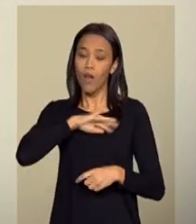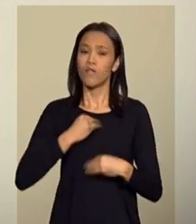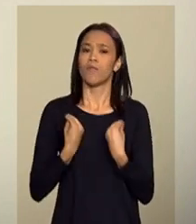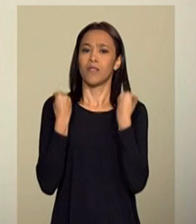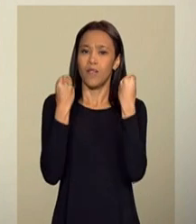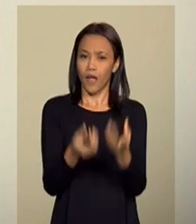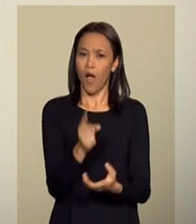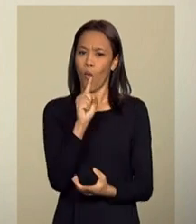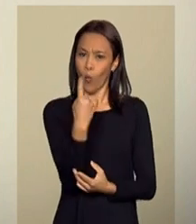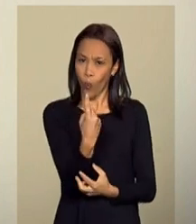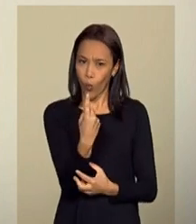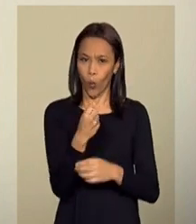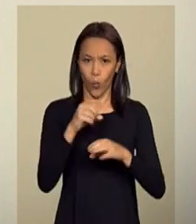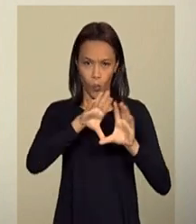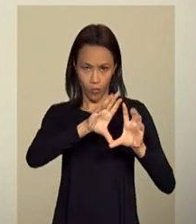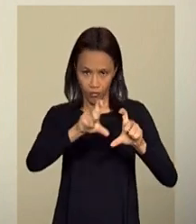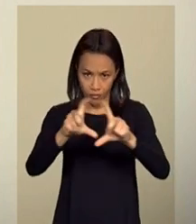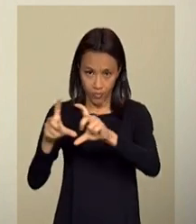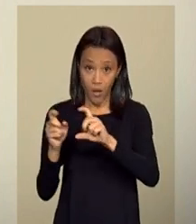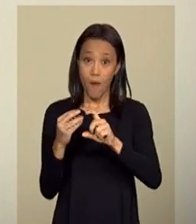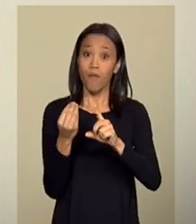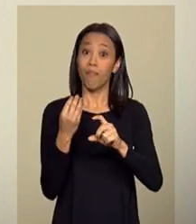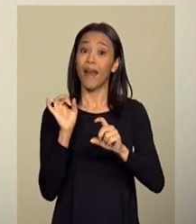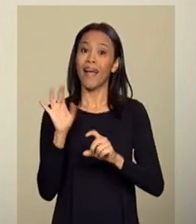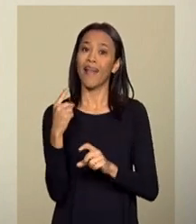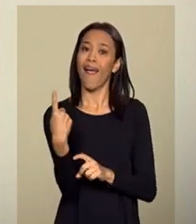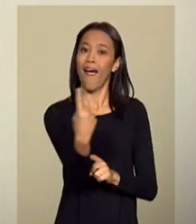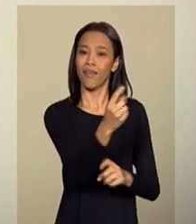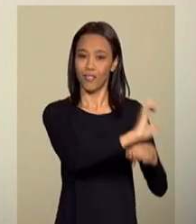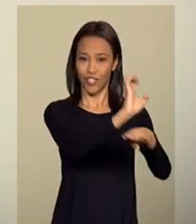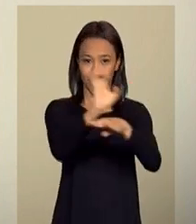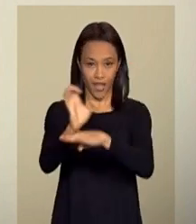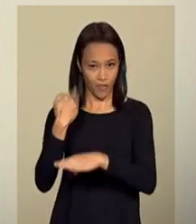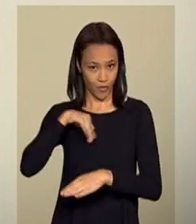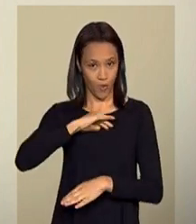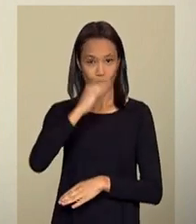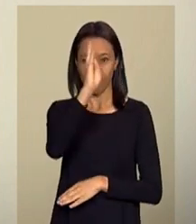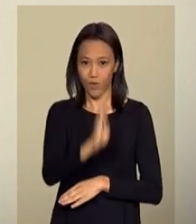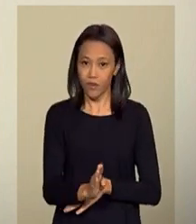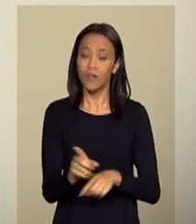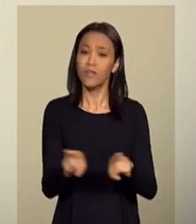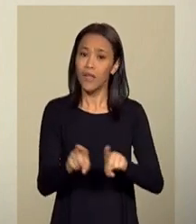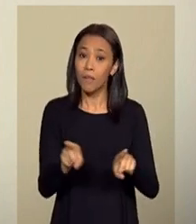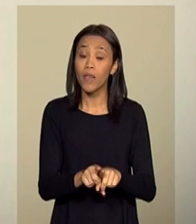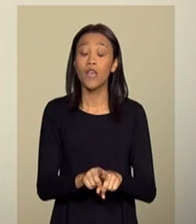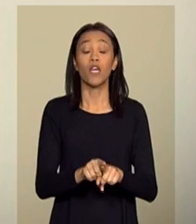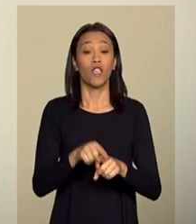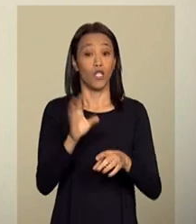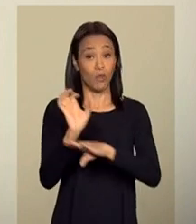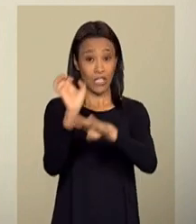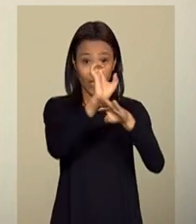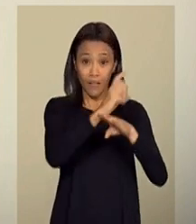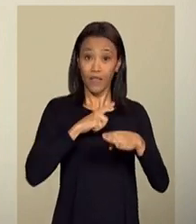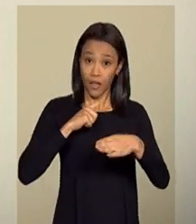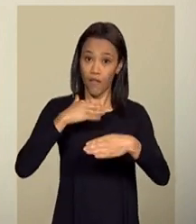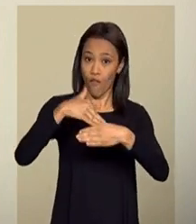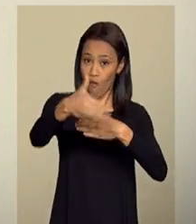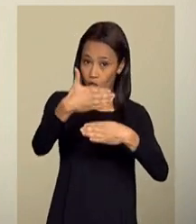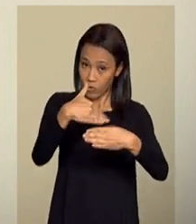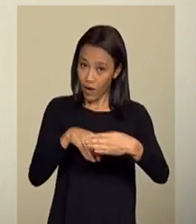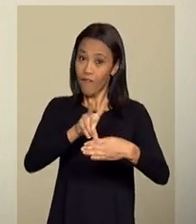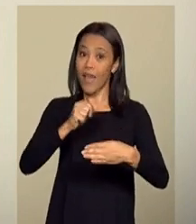um scanner móvel para cada Estado de nosso país e os estados da Fronteira vão